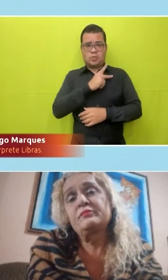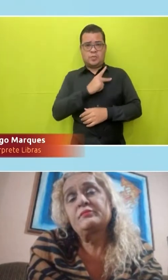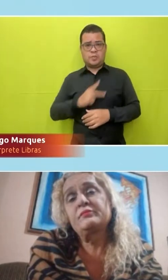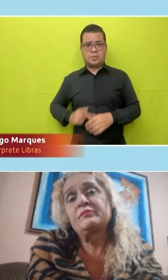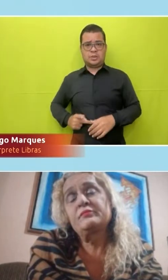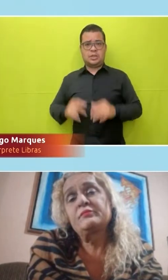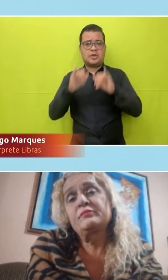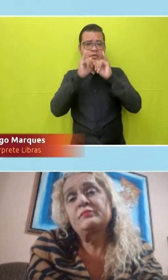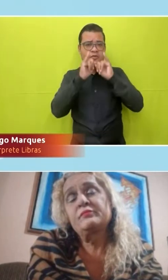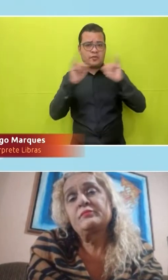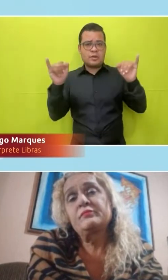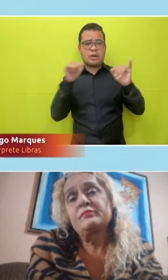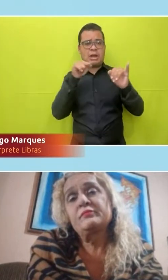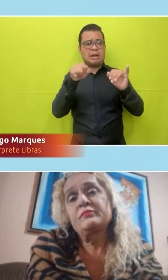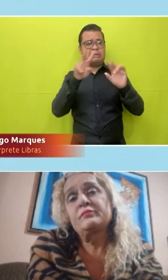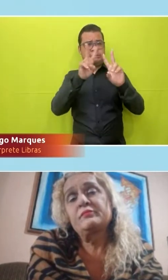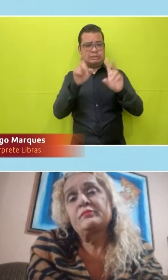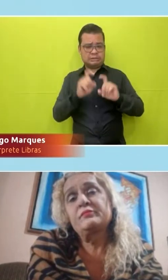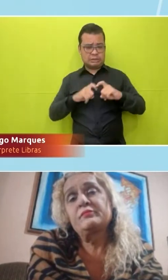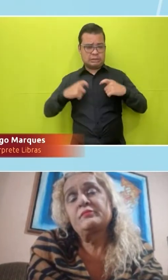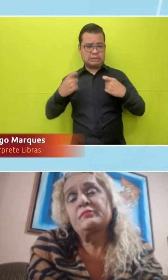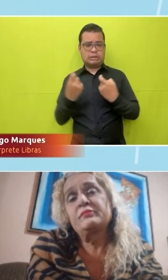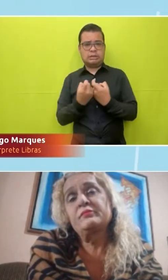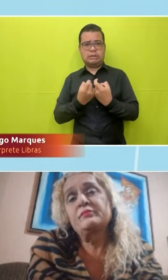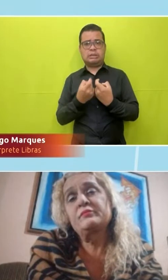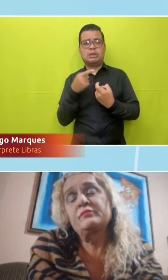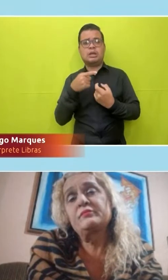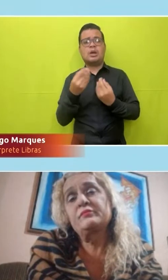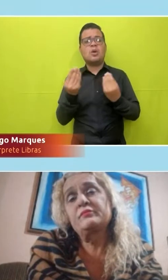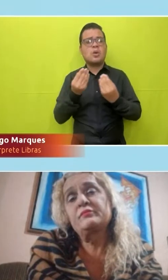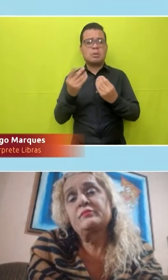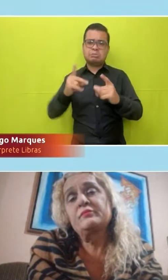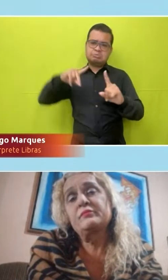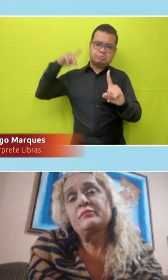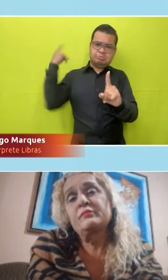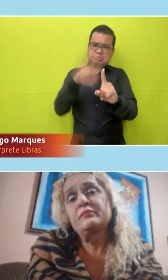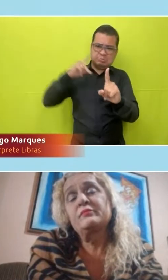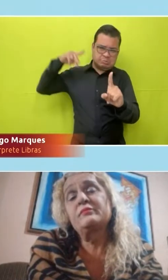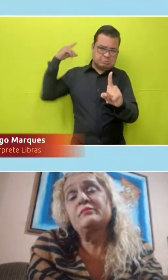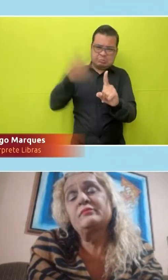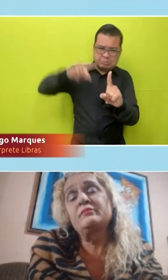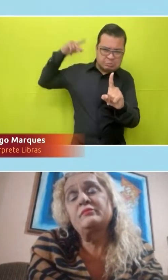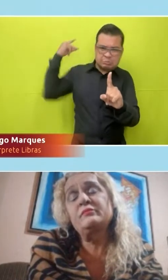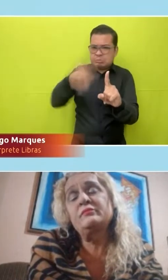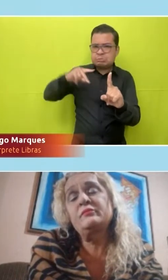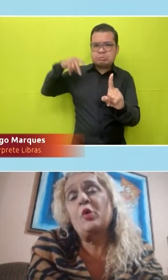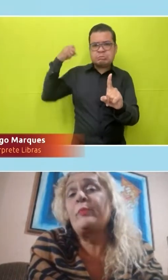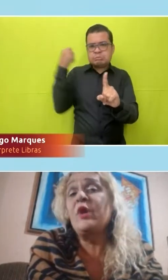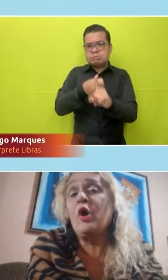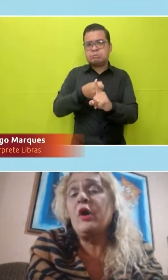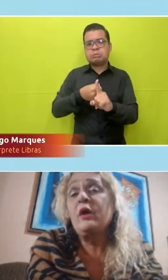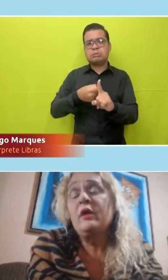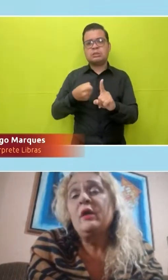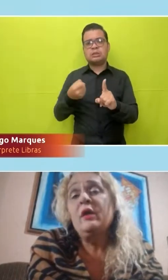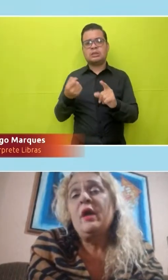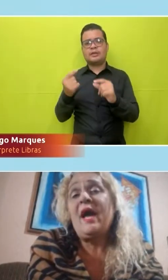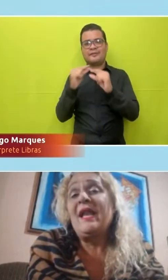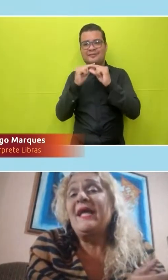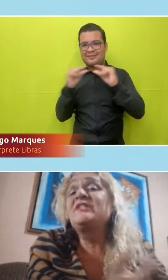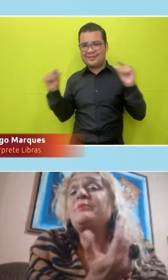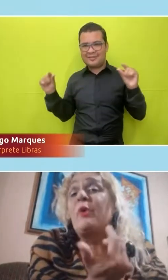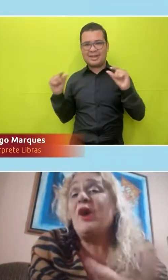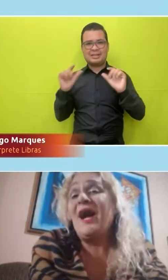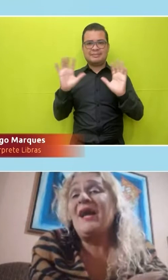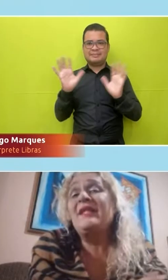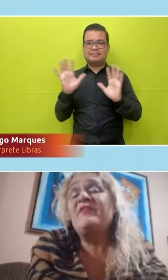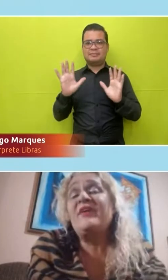a orientação sexual dos filhos, dando porrada, né, nas crianças. Não vou nem Ou citar a pior, frase que é além